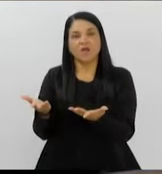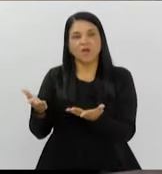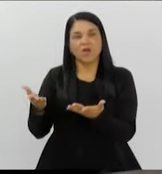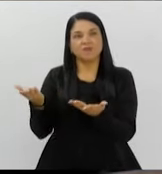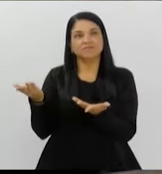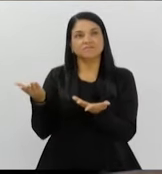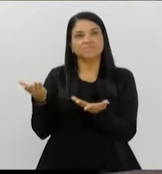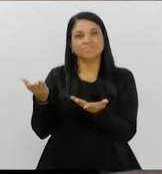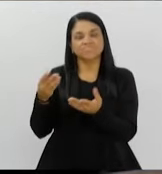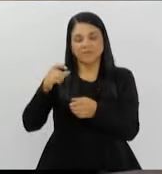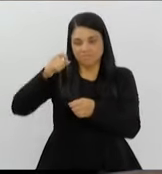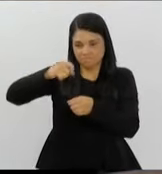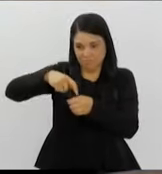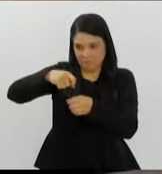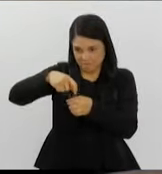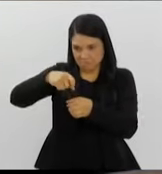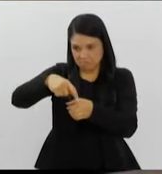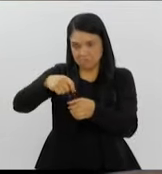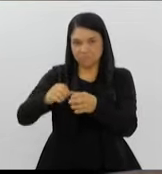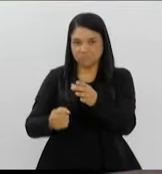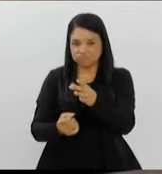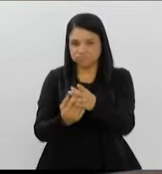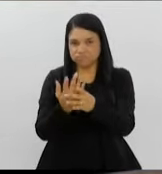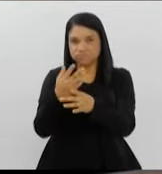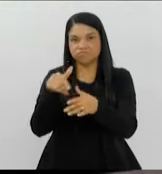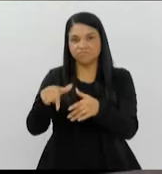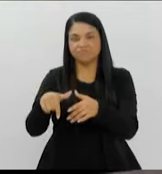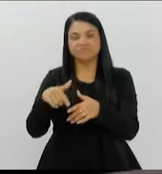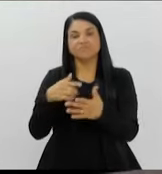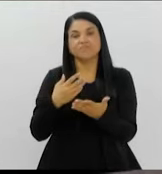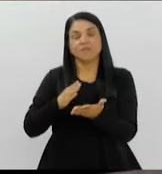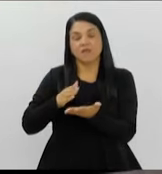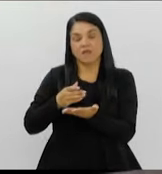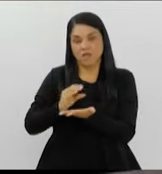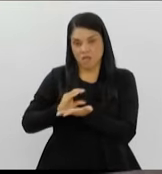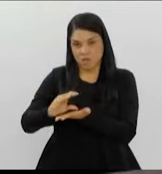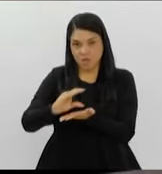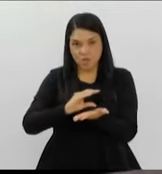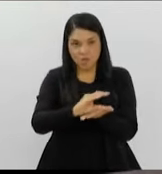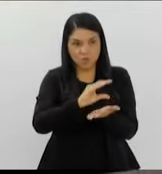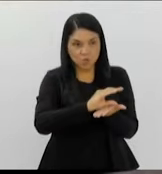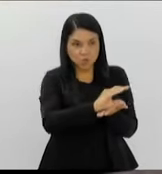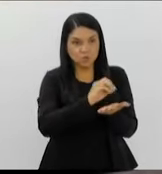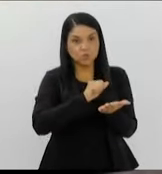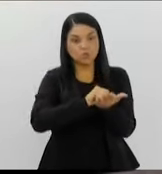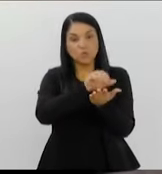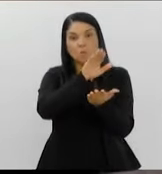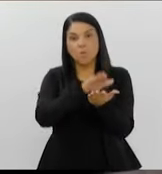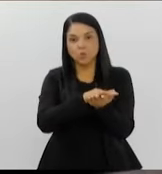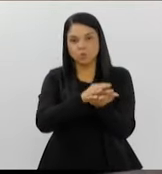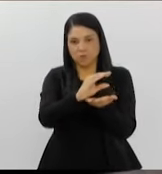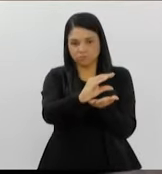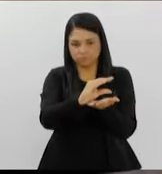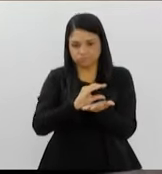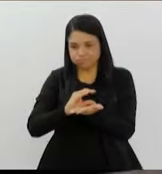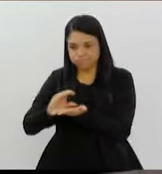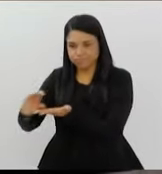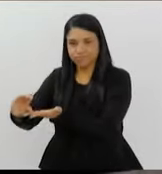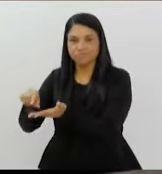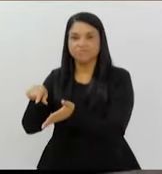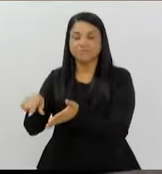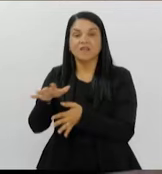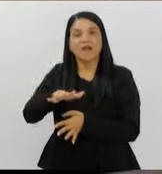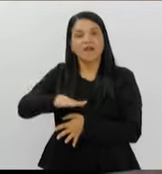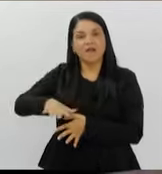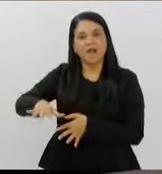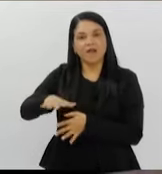pela compensação de recursos advindos da compensação de multas ambientais, área que é uma